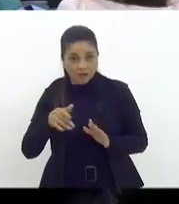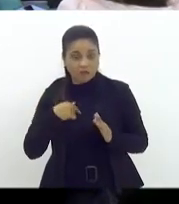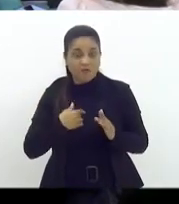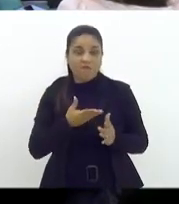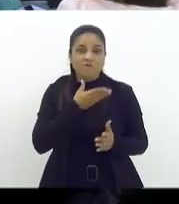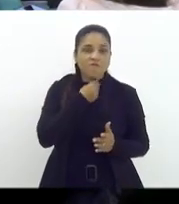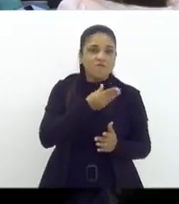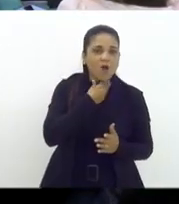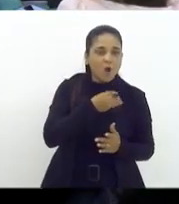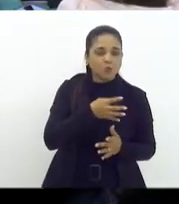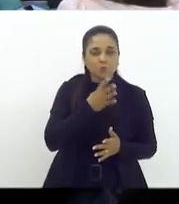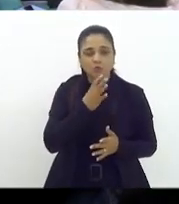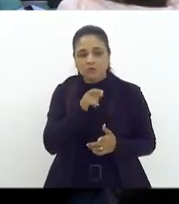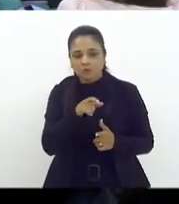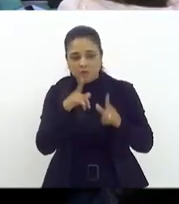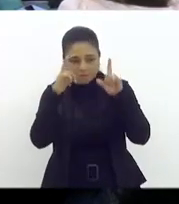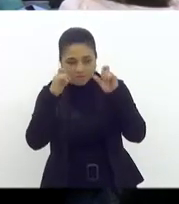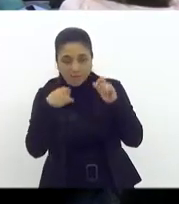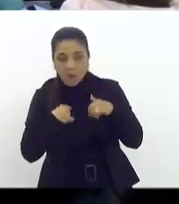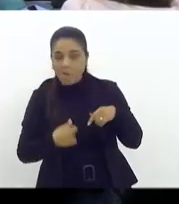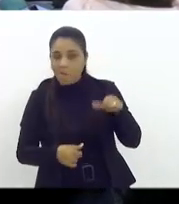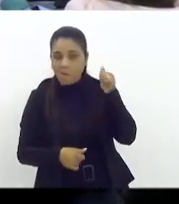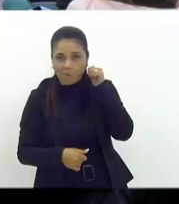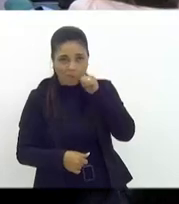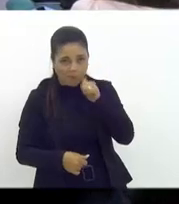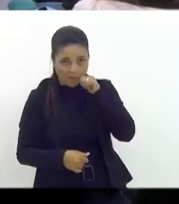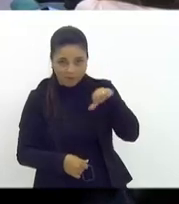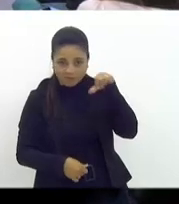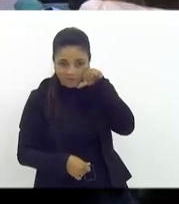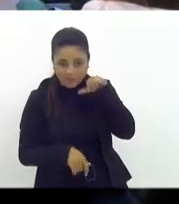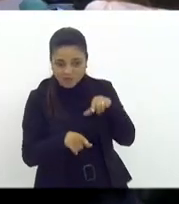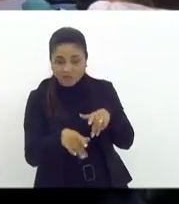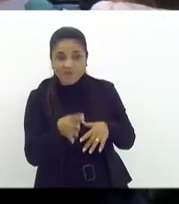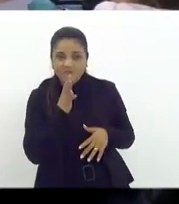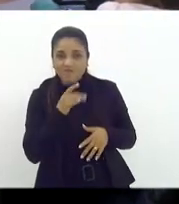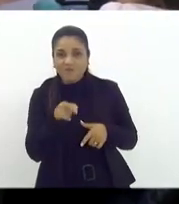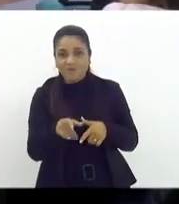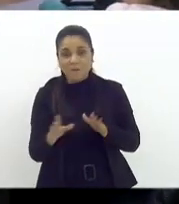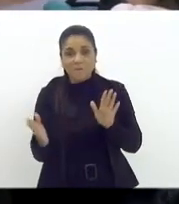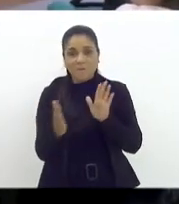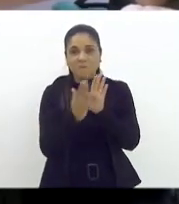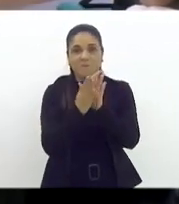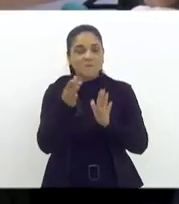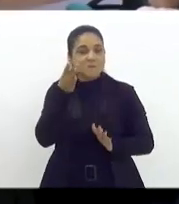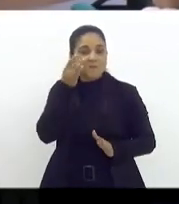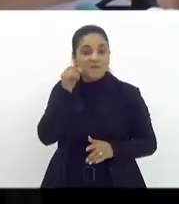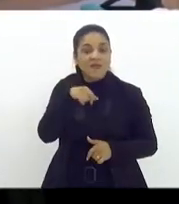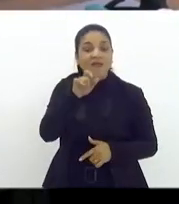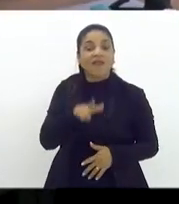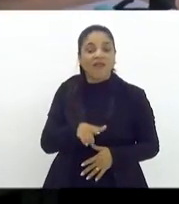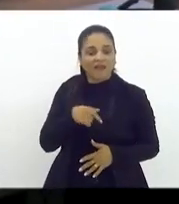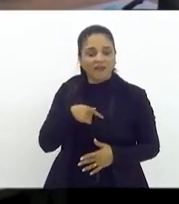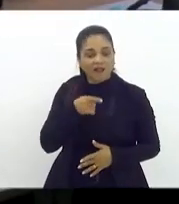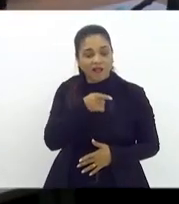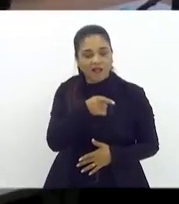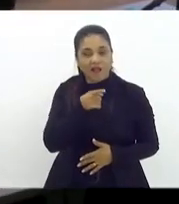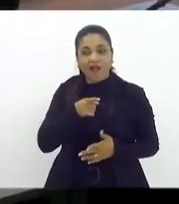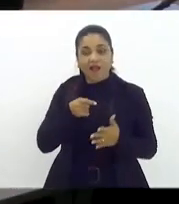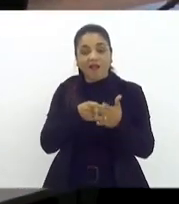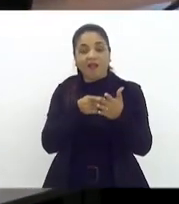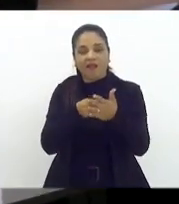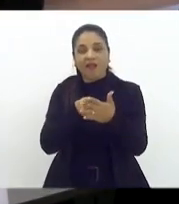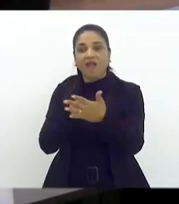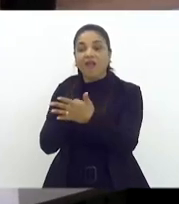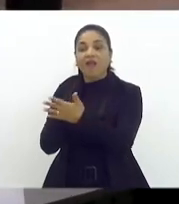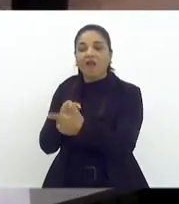o verdadeiro estuprador estava ali presente no alinhamento quem é que ela apontou aquele